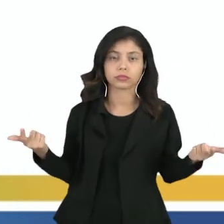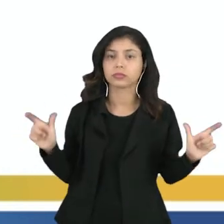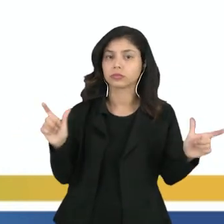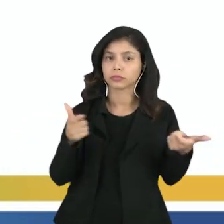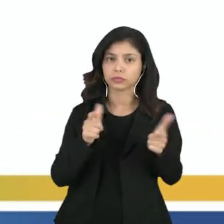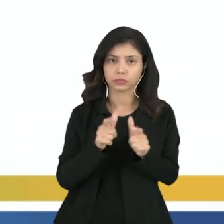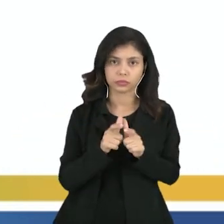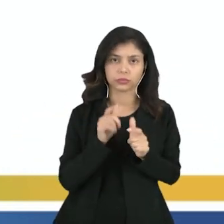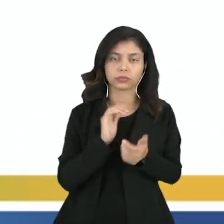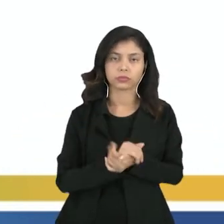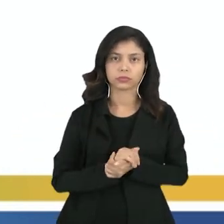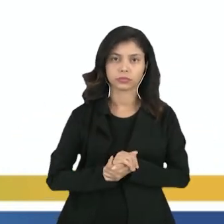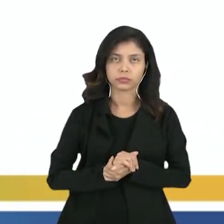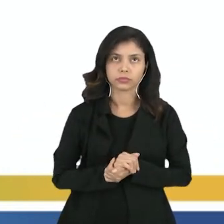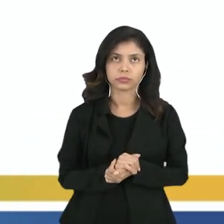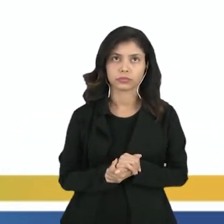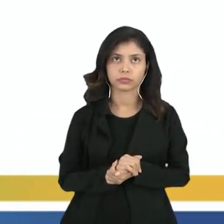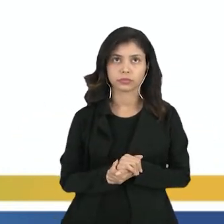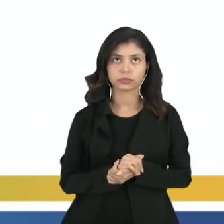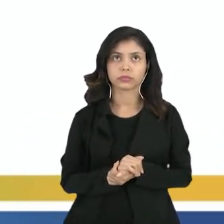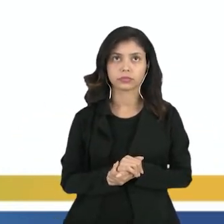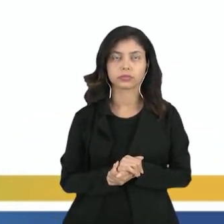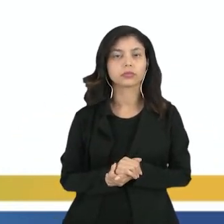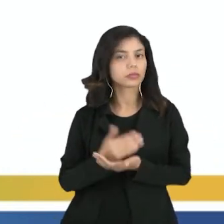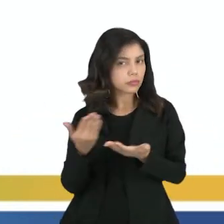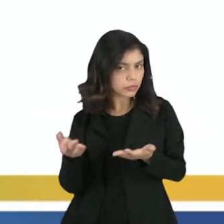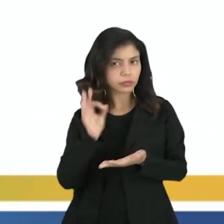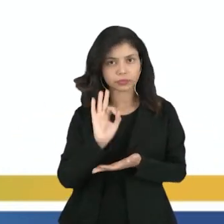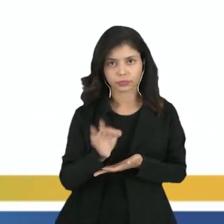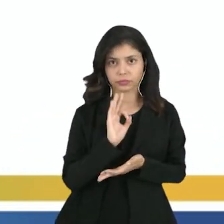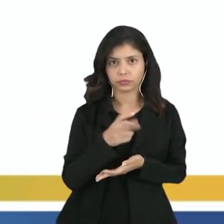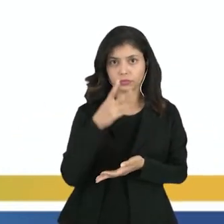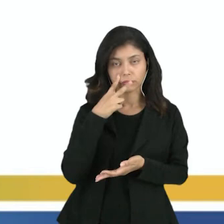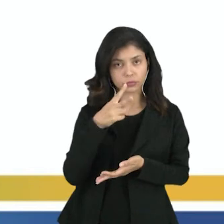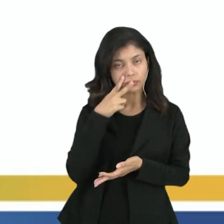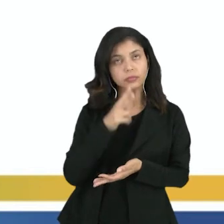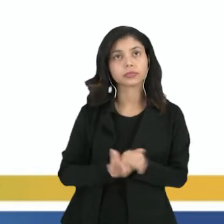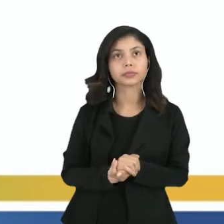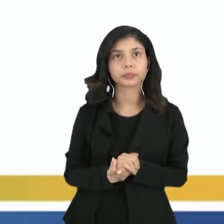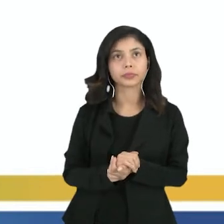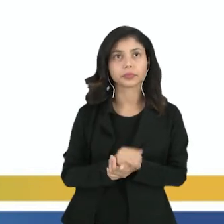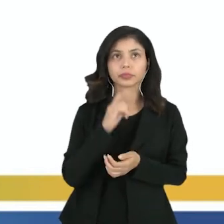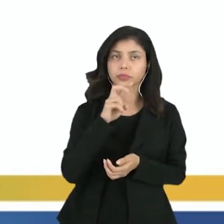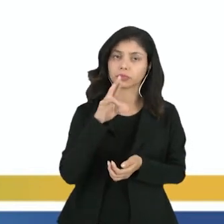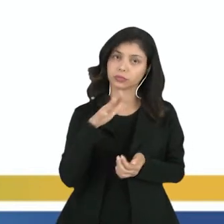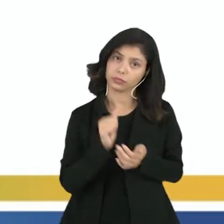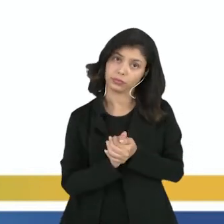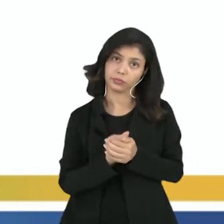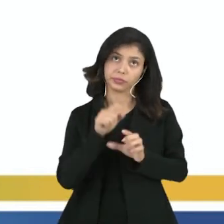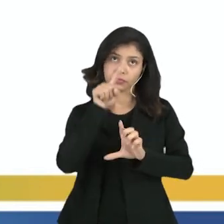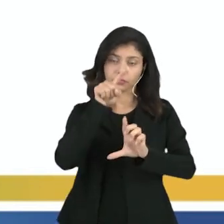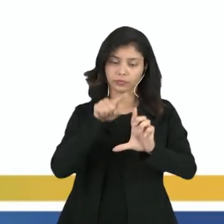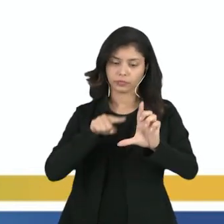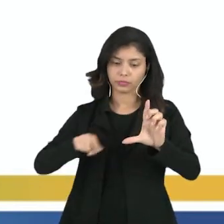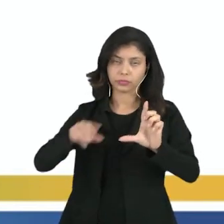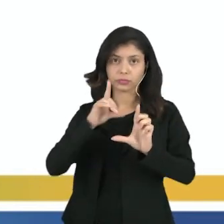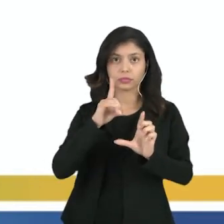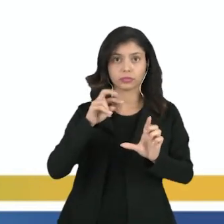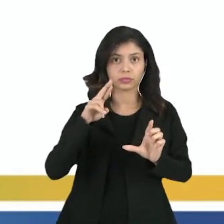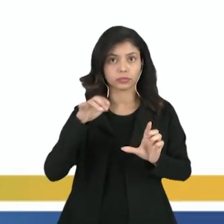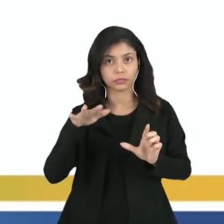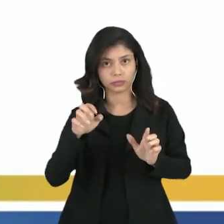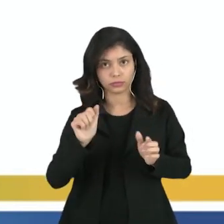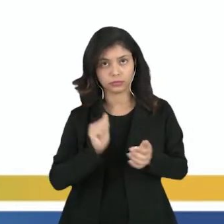decrescente? Com certeza você recordou que o aspecto desse gráfico é de uma função decrescente. E